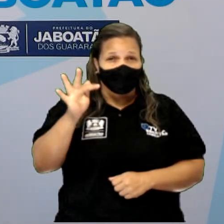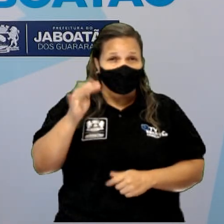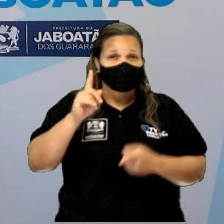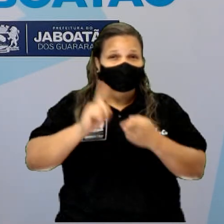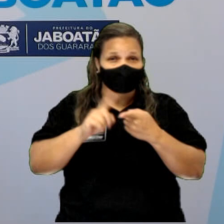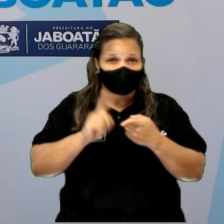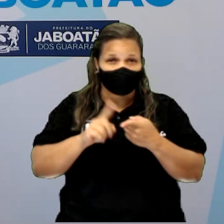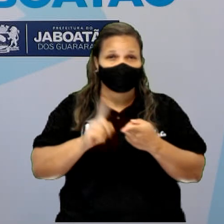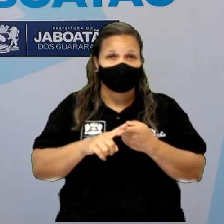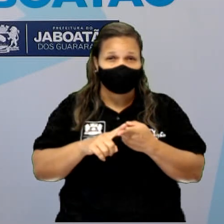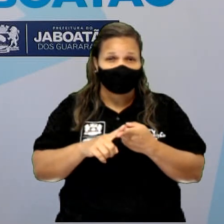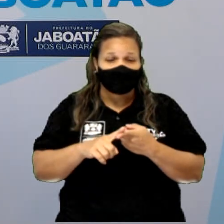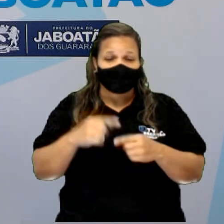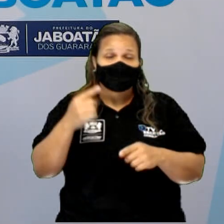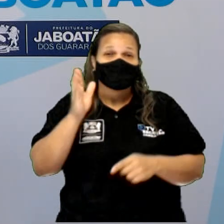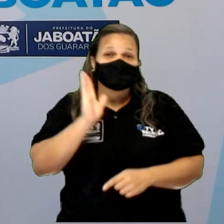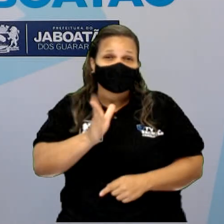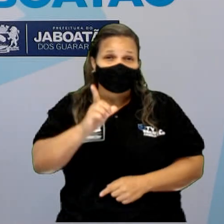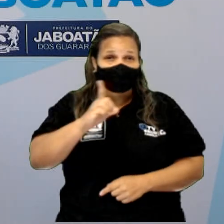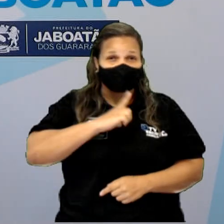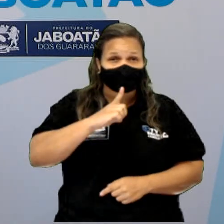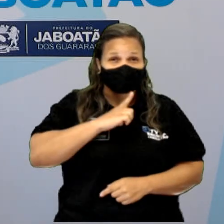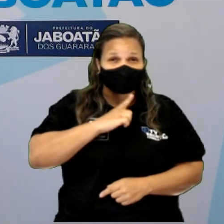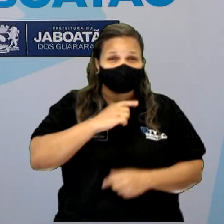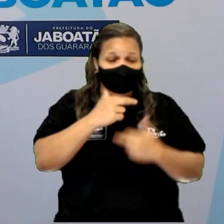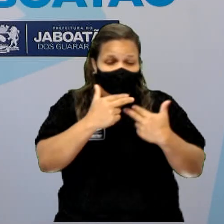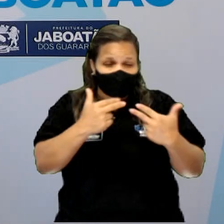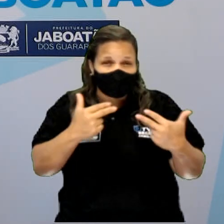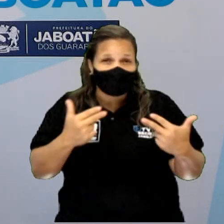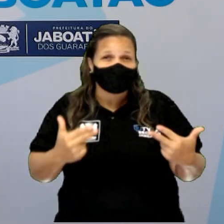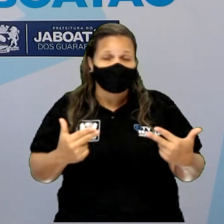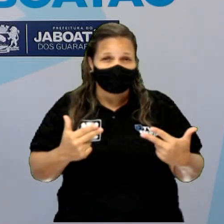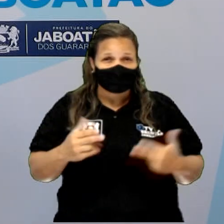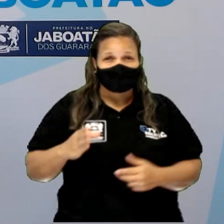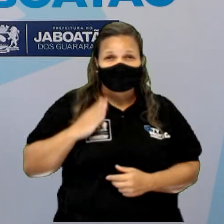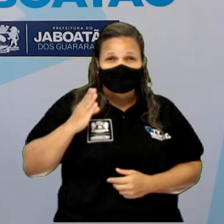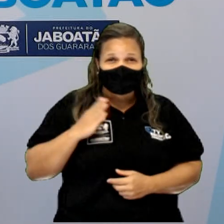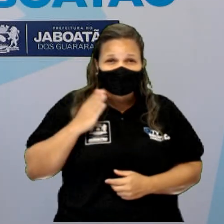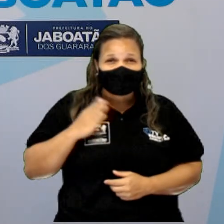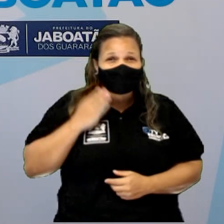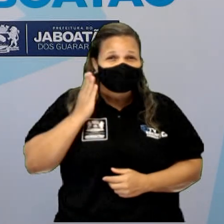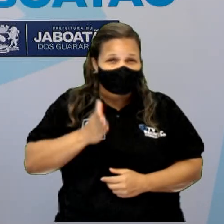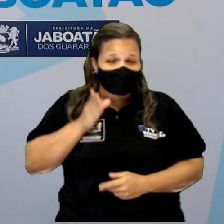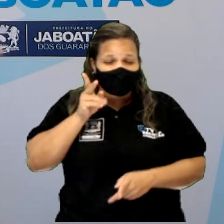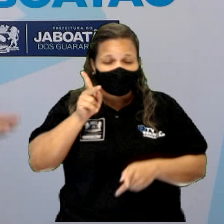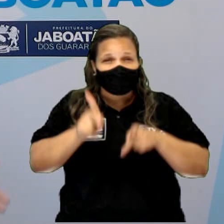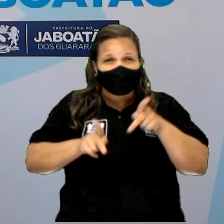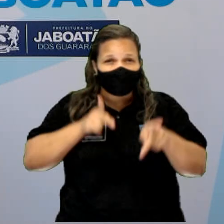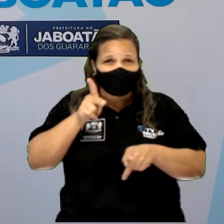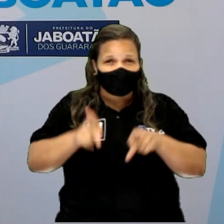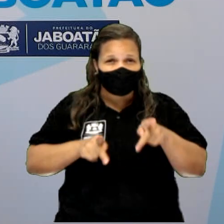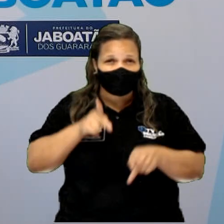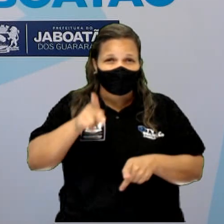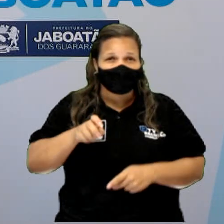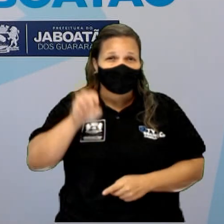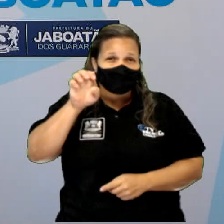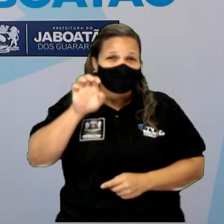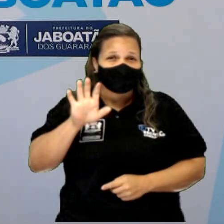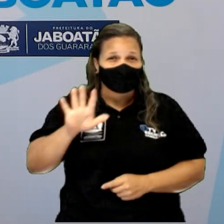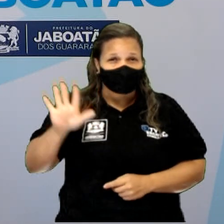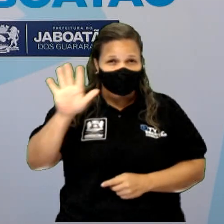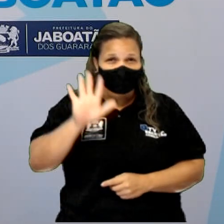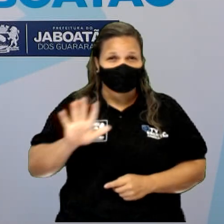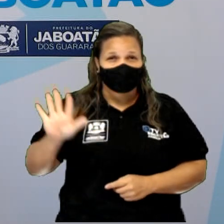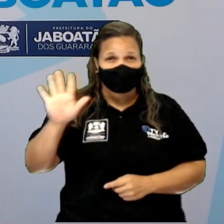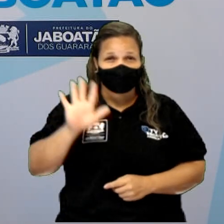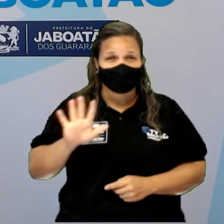tesouros acumulados, já haviam relações de Estado. E essas relações que já existiam nos espanhóis e nos astecas é